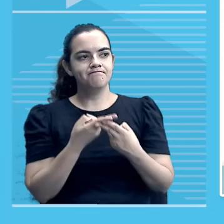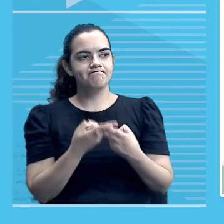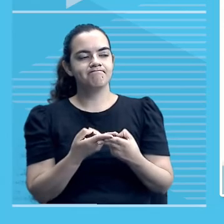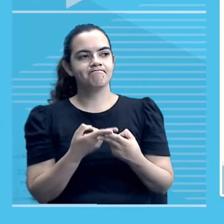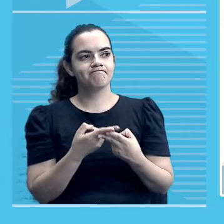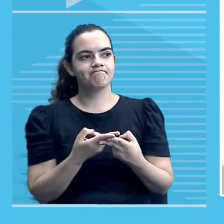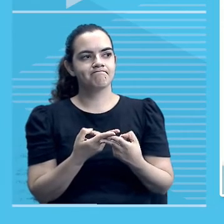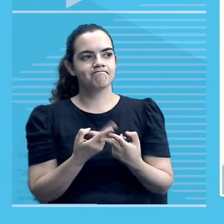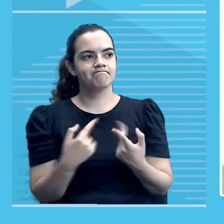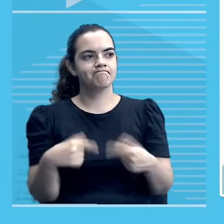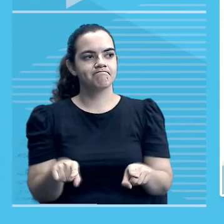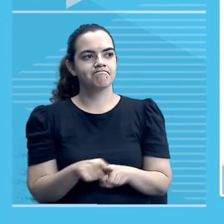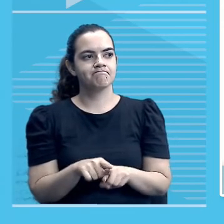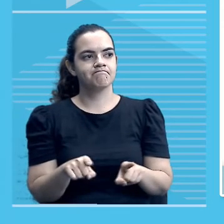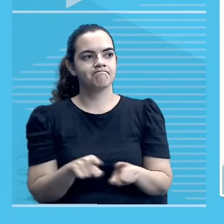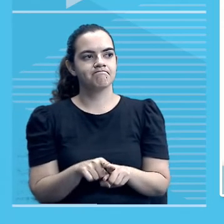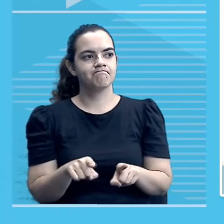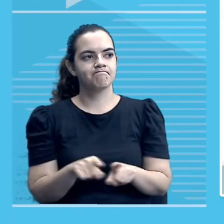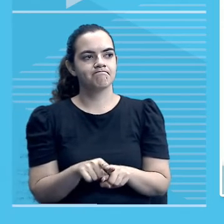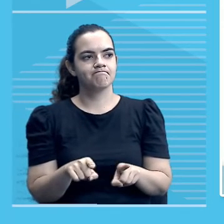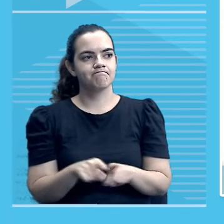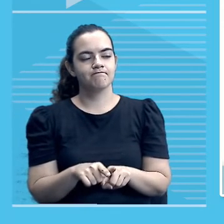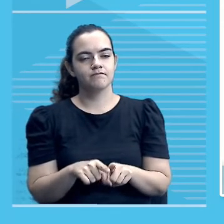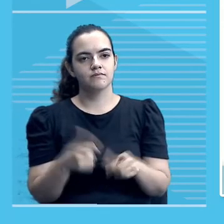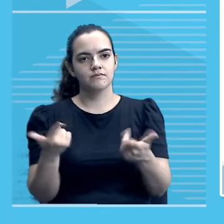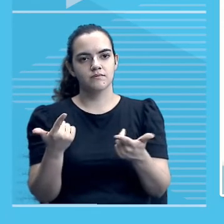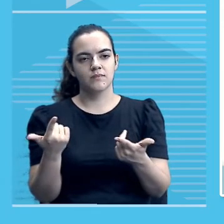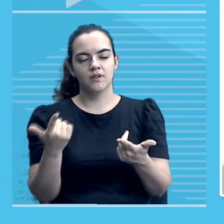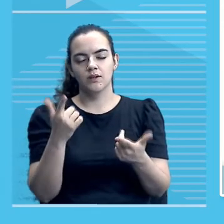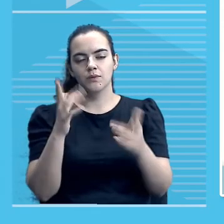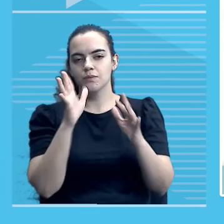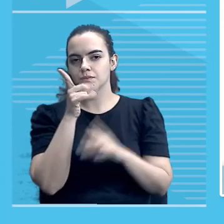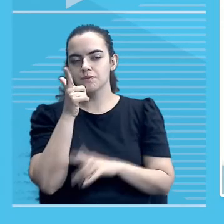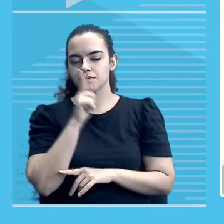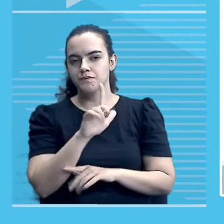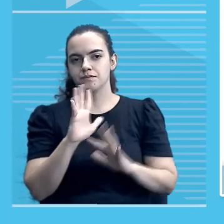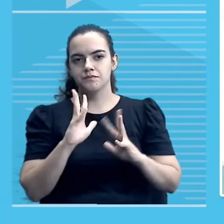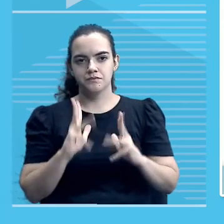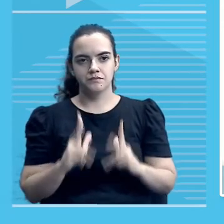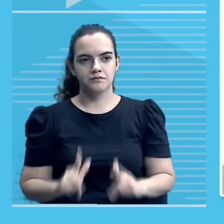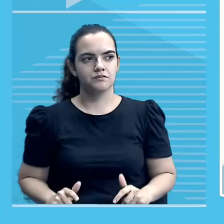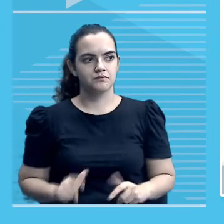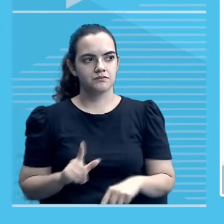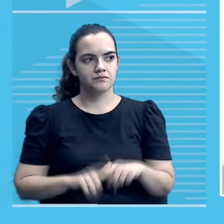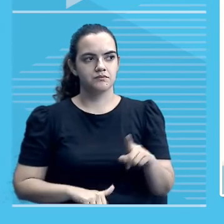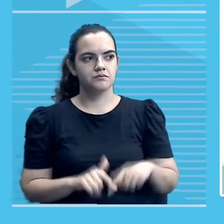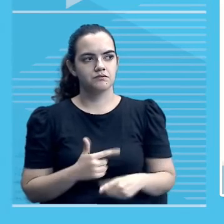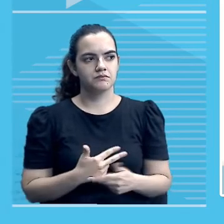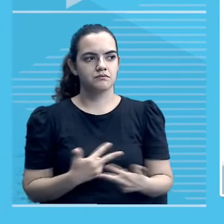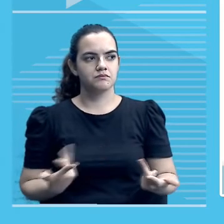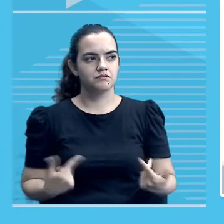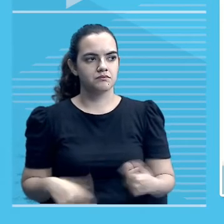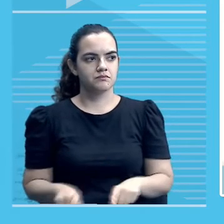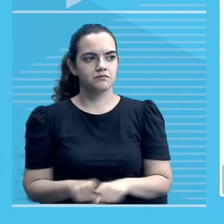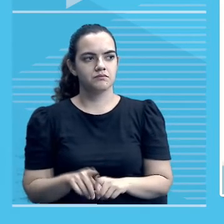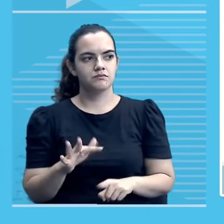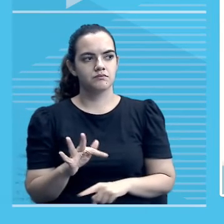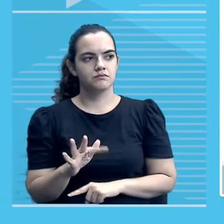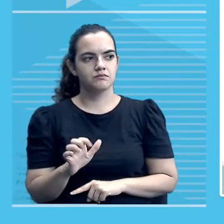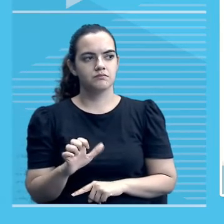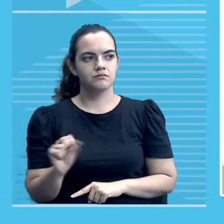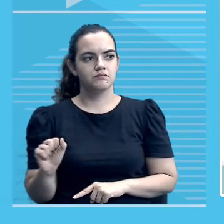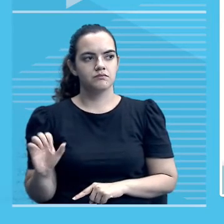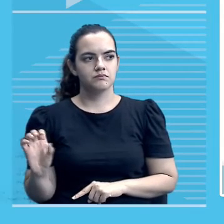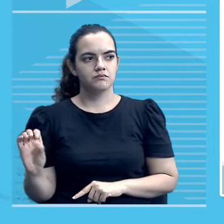tem propriedades ácidas, né? Sulfato ferroso, fonte de ferro, para quem está anêmico, amarelo,